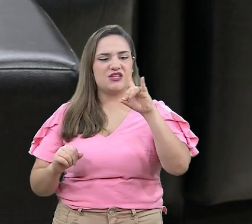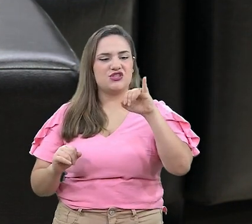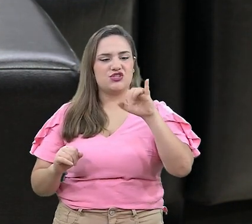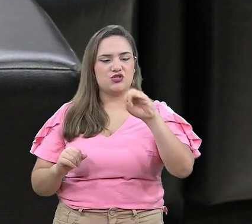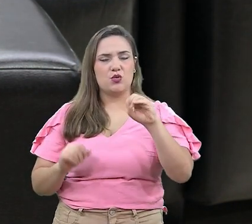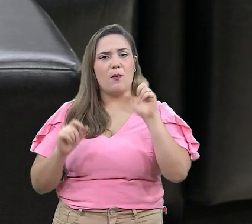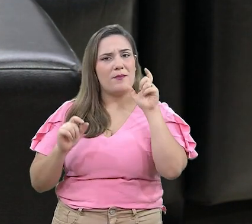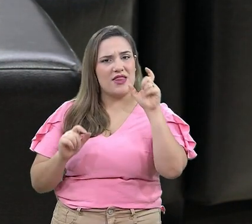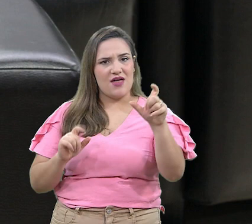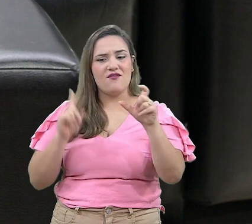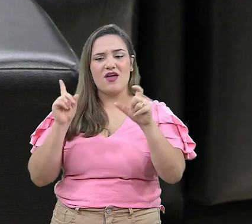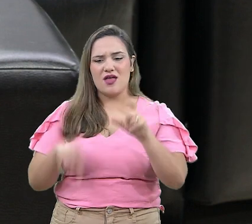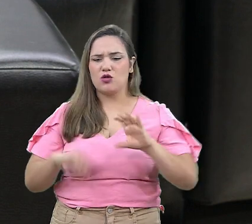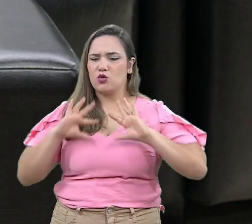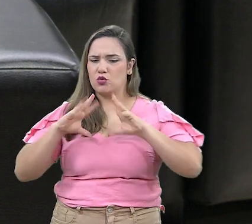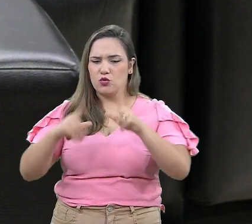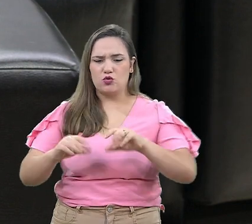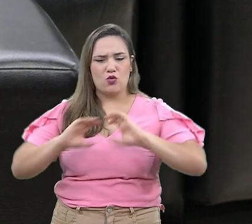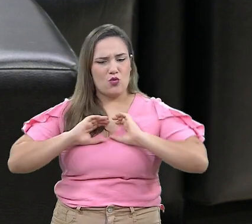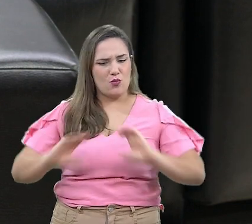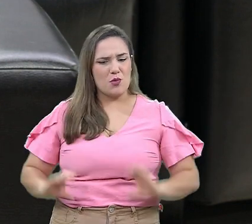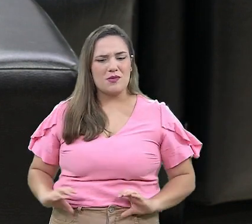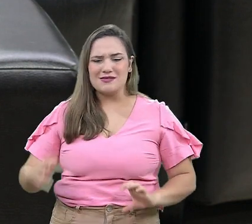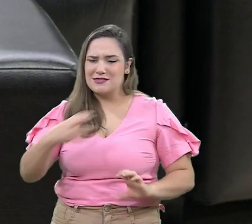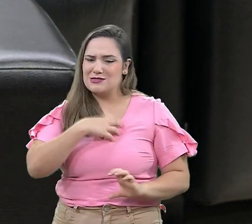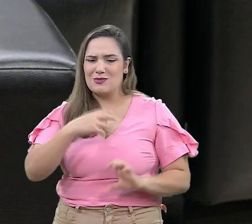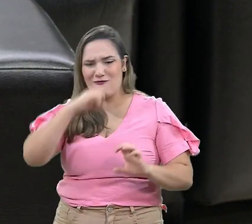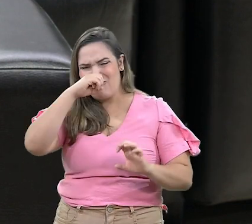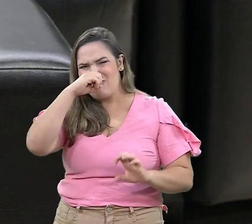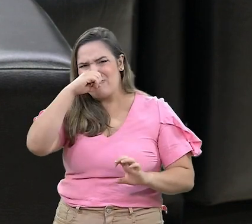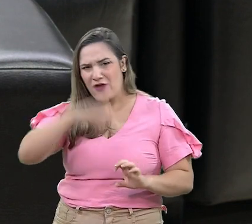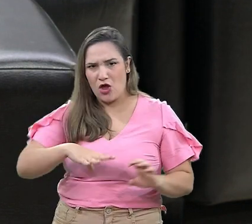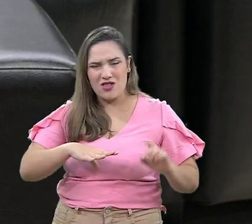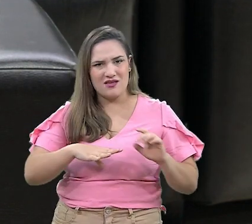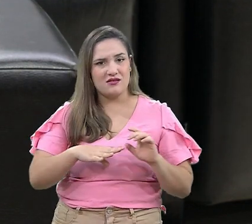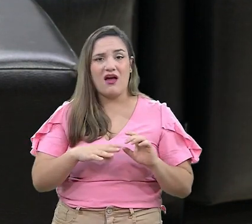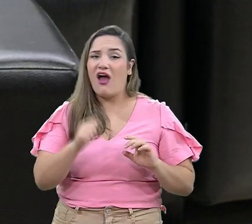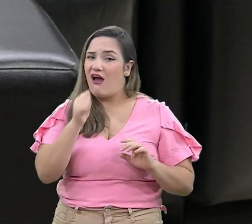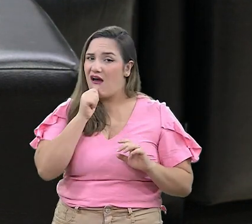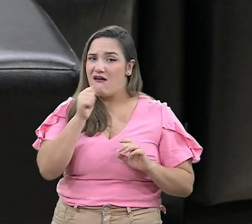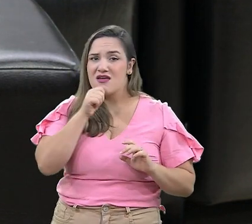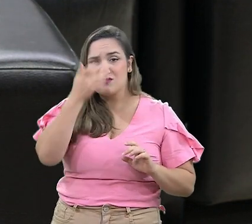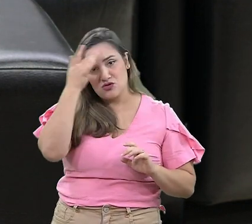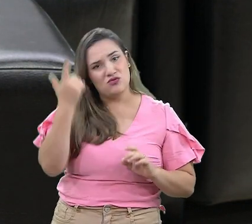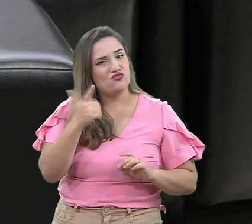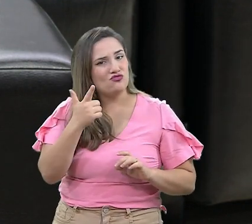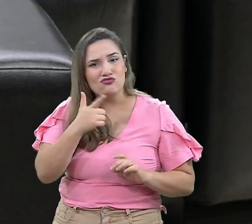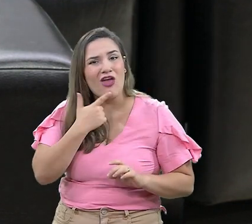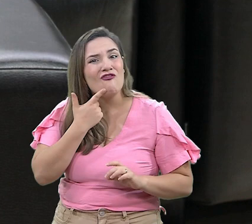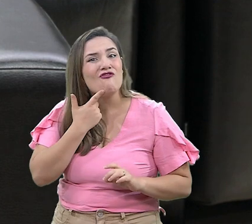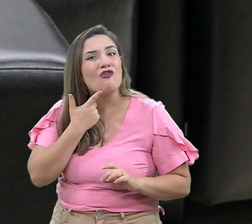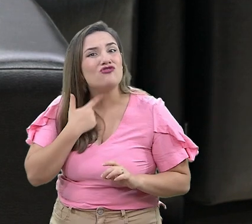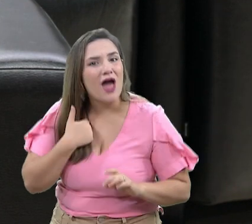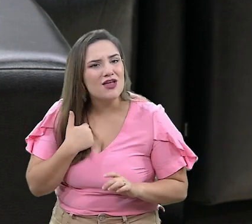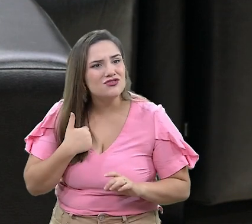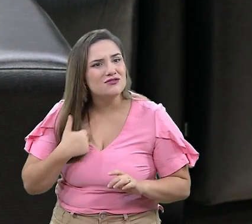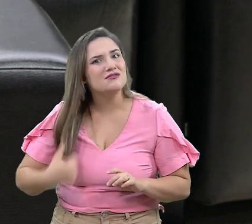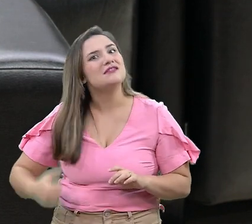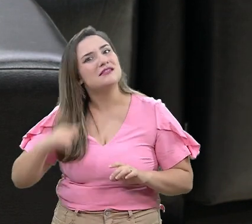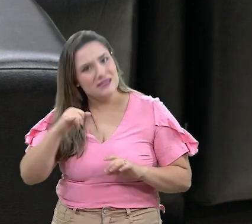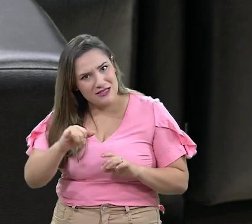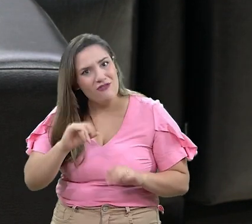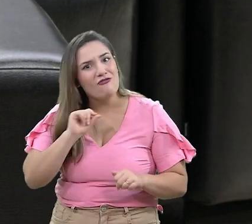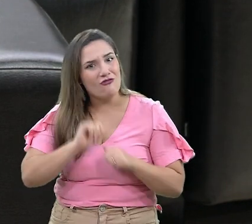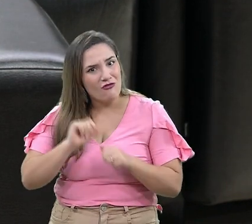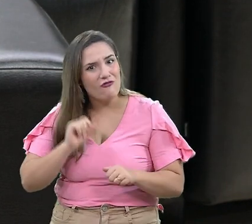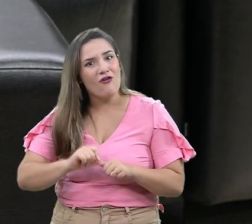que provoca uma violência no ambiente de trabalho, mesmo que sem intencionalidade, a resolução